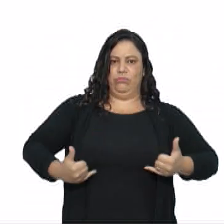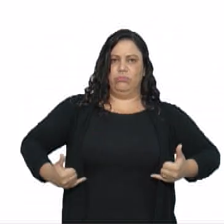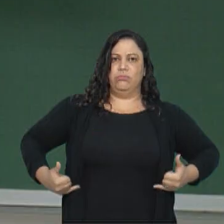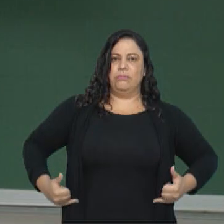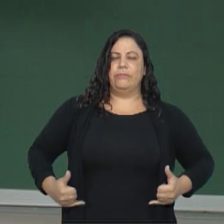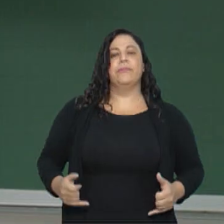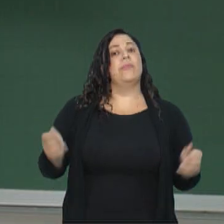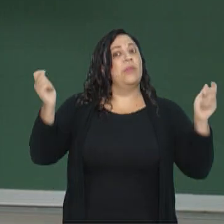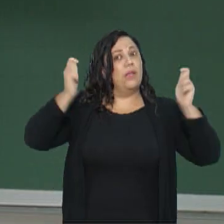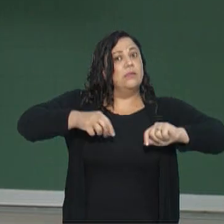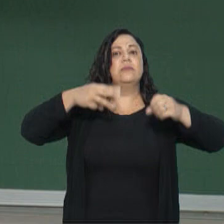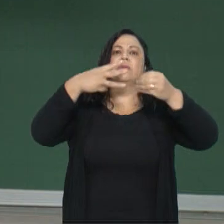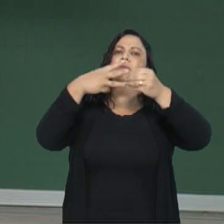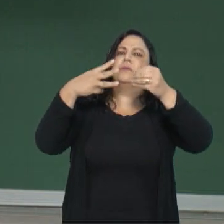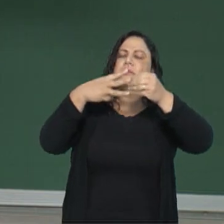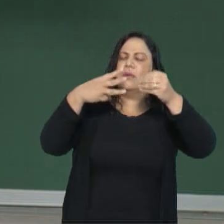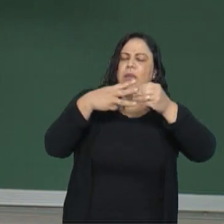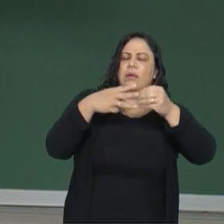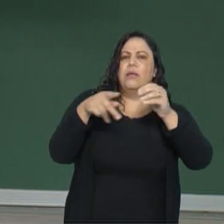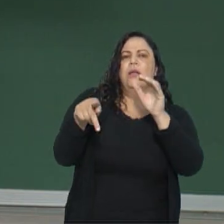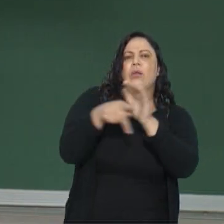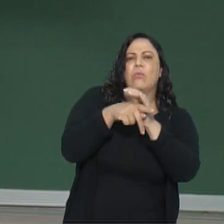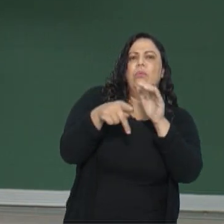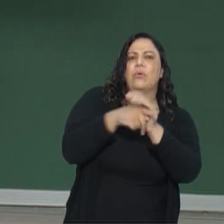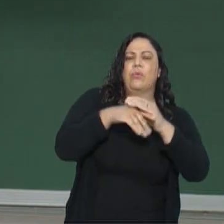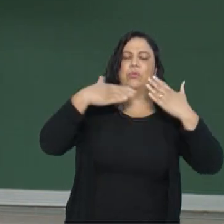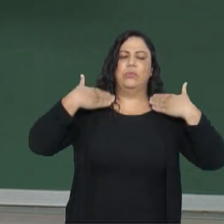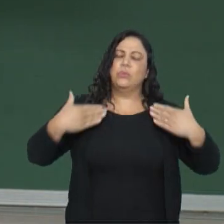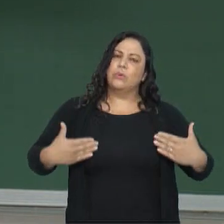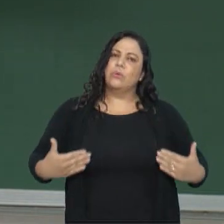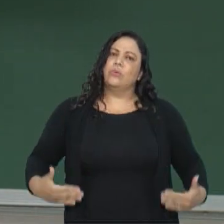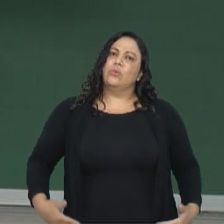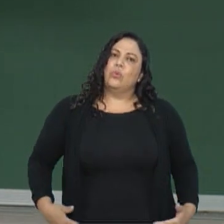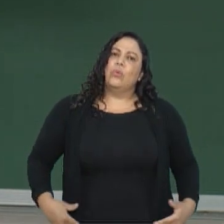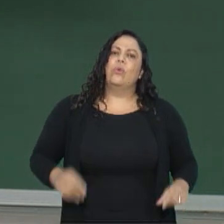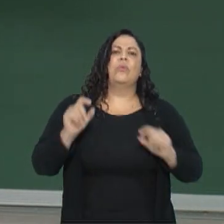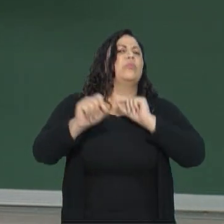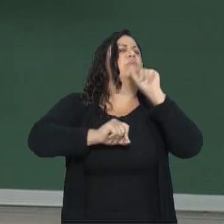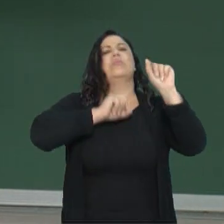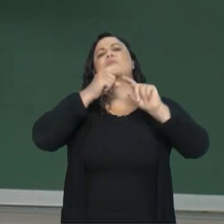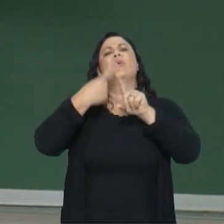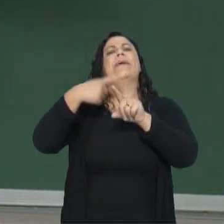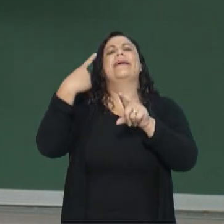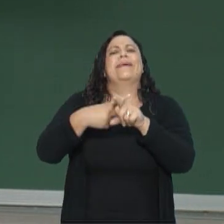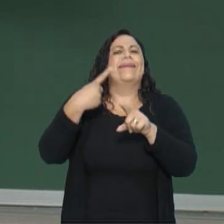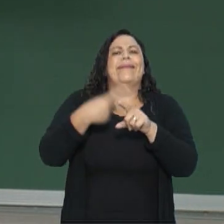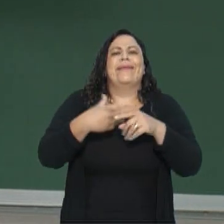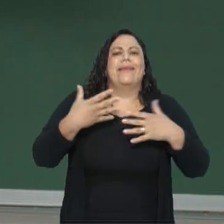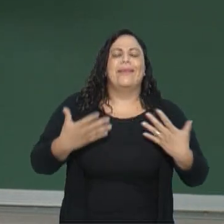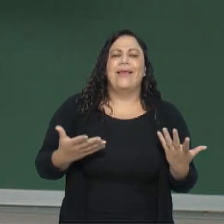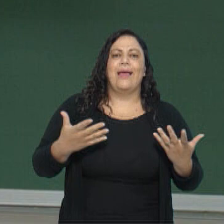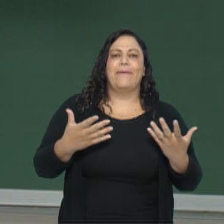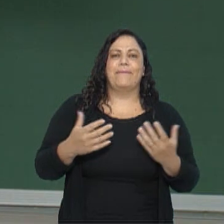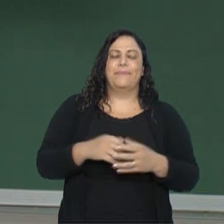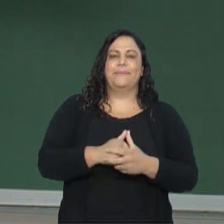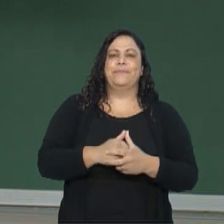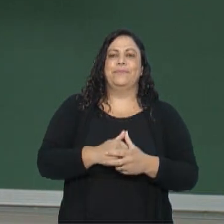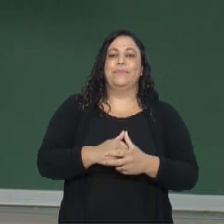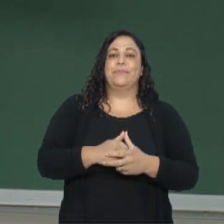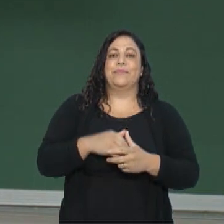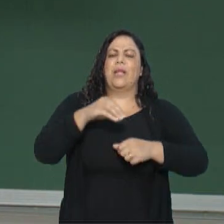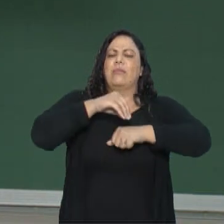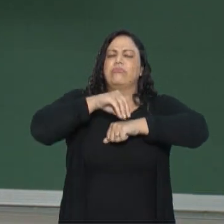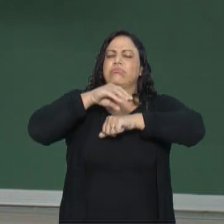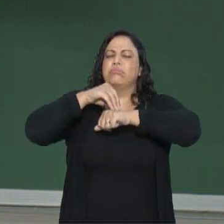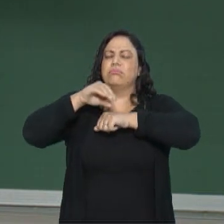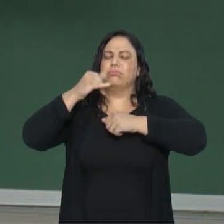nosso corpo? Realmente, o neurônio é uma célula que faz parte do nosso corpo. E qual é a função dele? Transmitir,